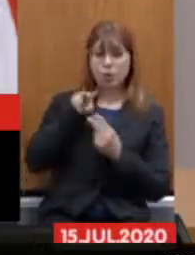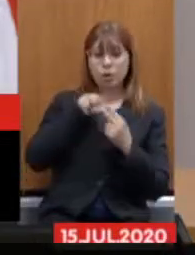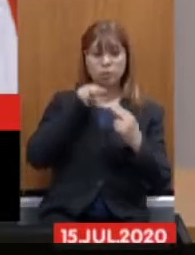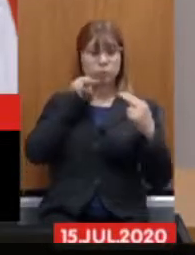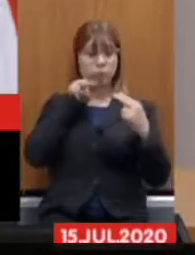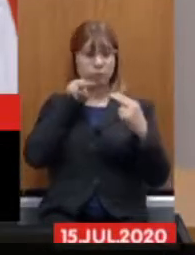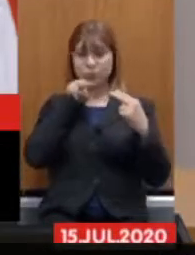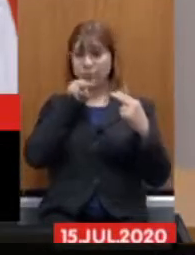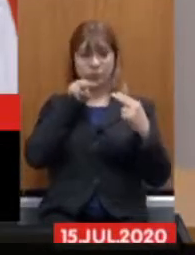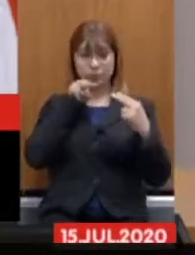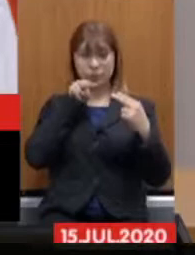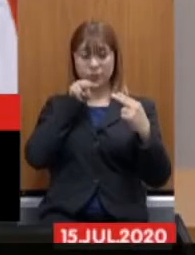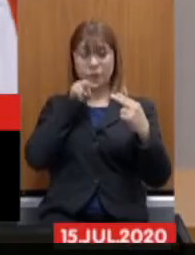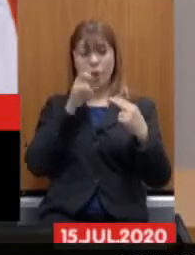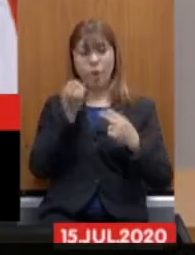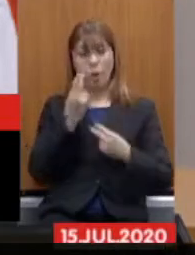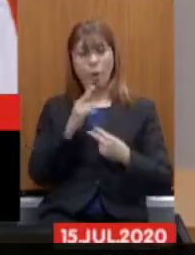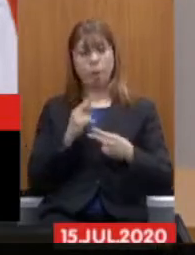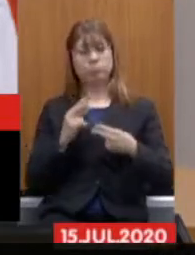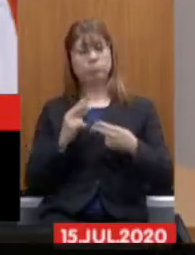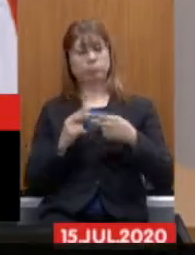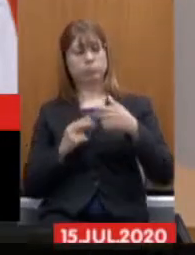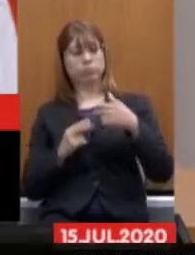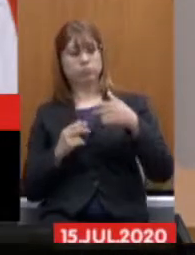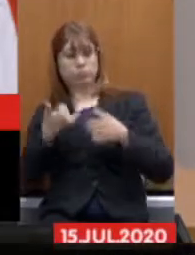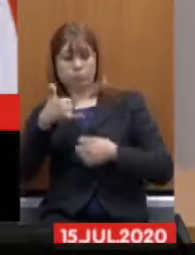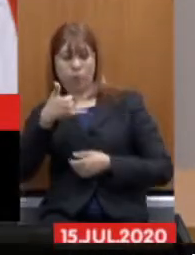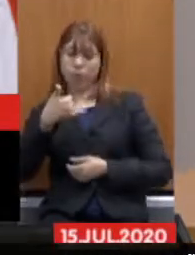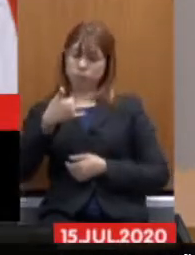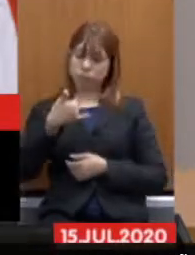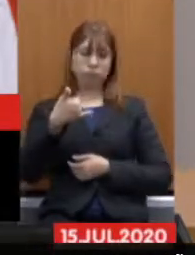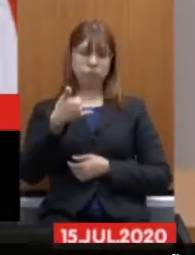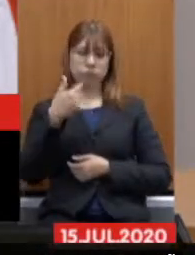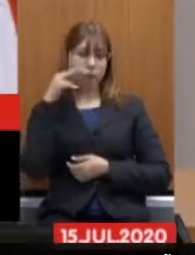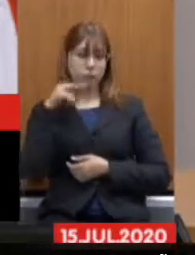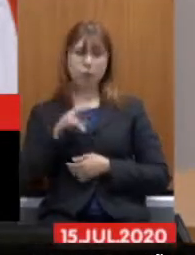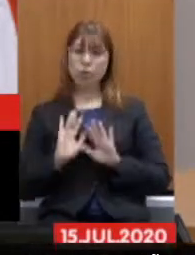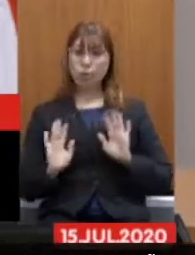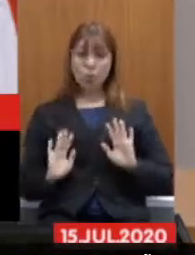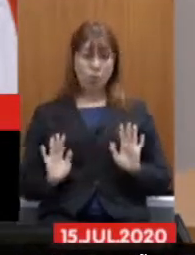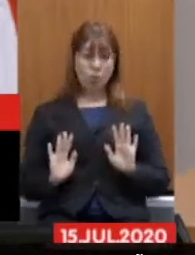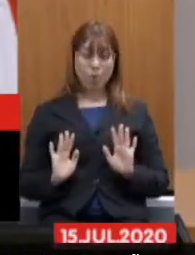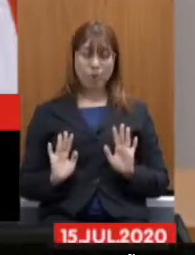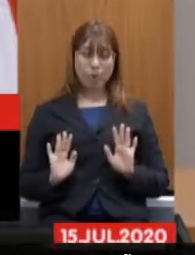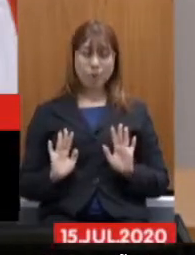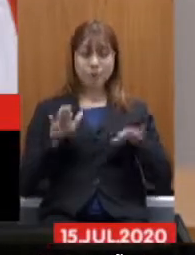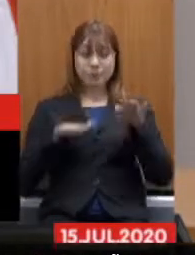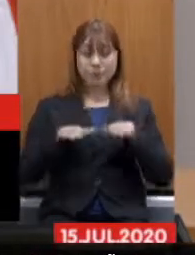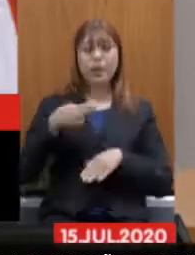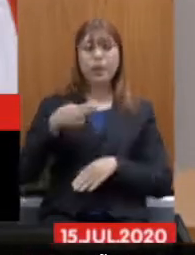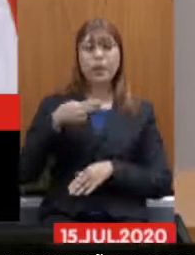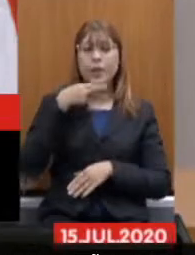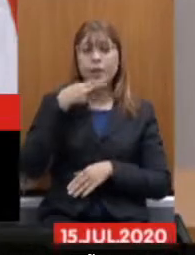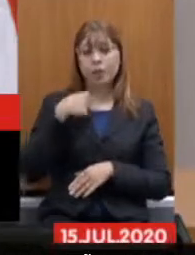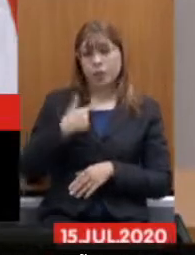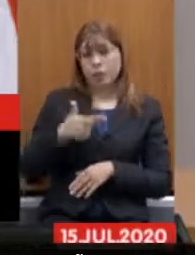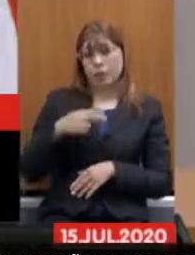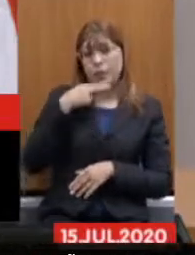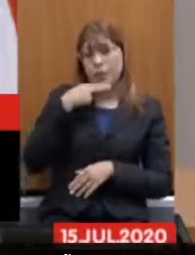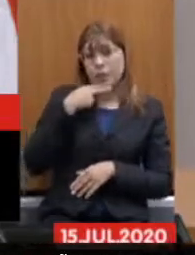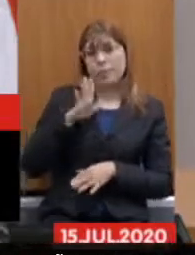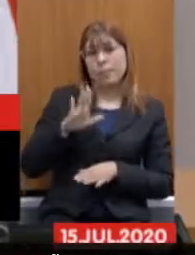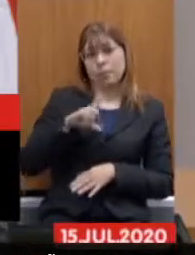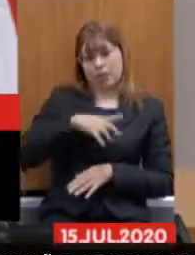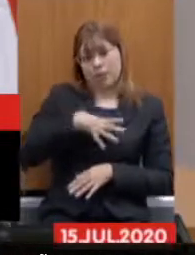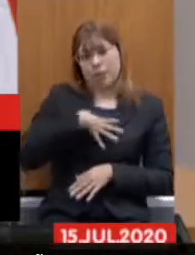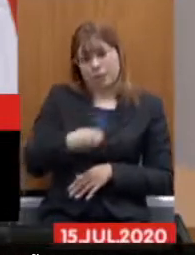de um de um computador ou de um celular há muitos de nós estamos vendo os nossos netos eu não tenho netos